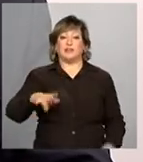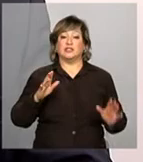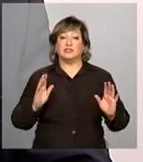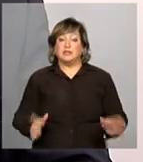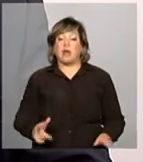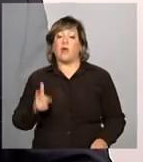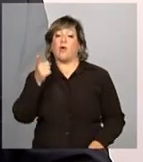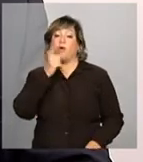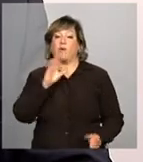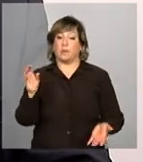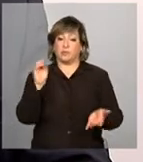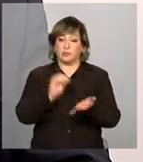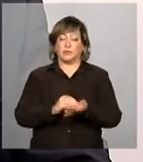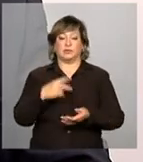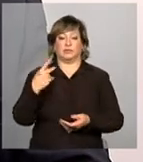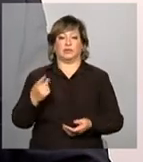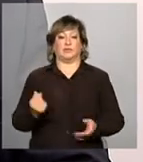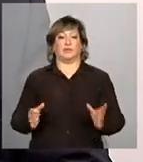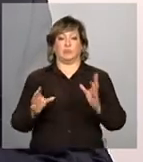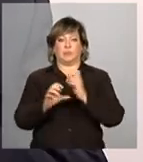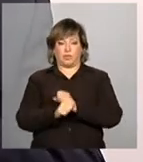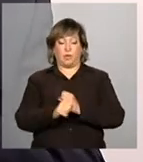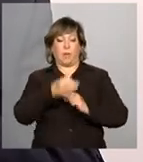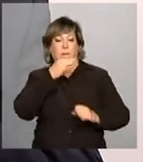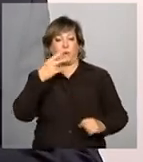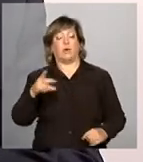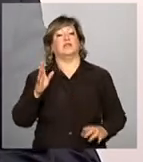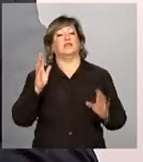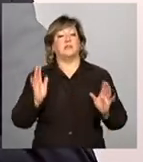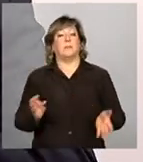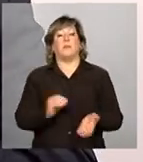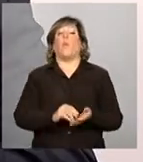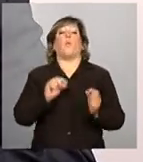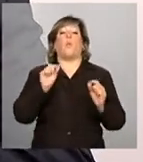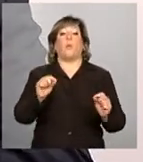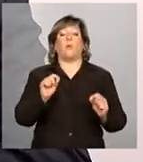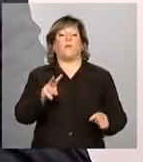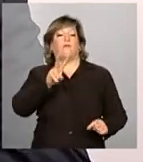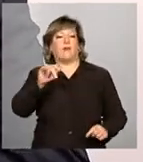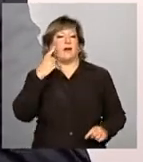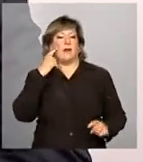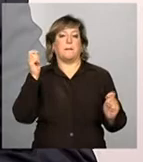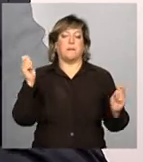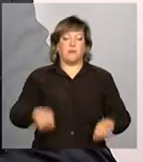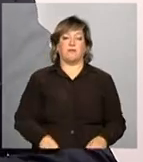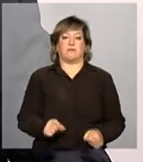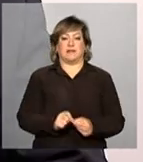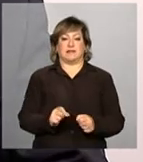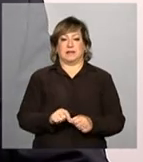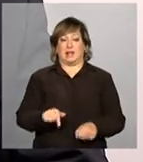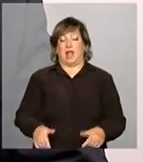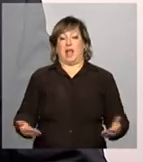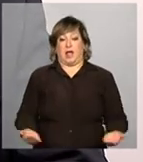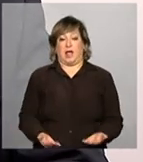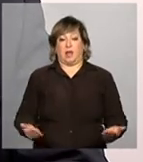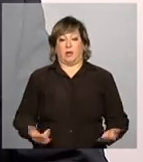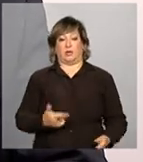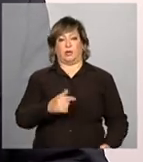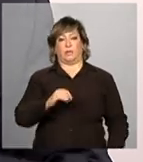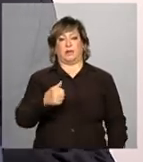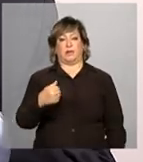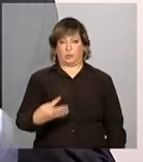incluir nos seus orçamentos as suas propostas orçamentárias e já o que eles o que vai ser possível ser executado agora já em